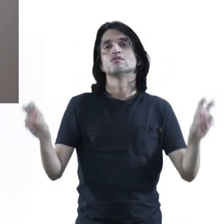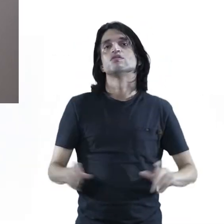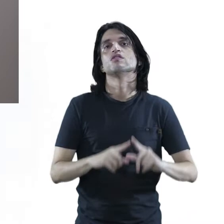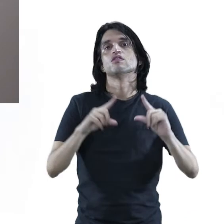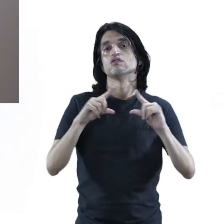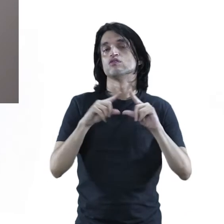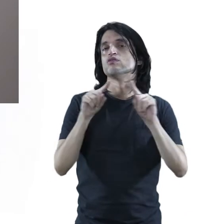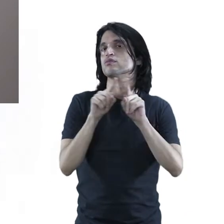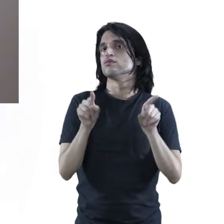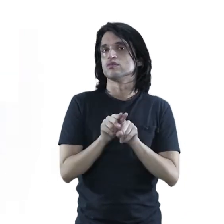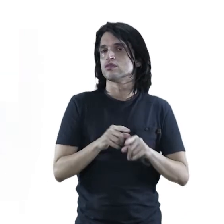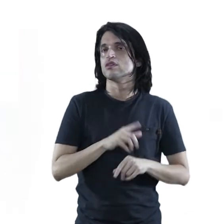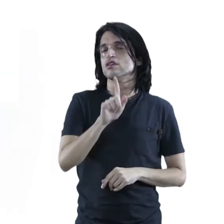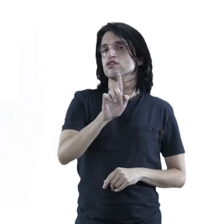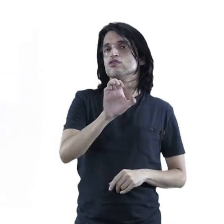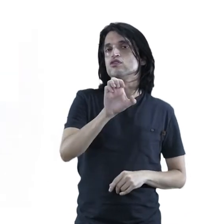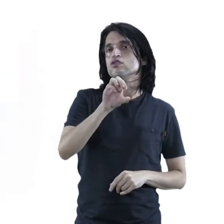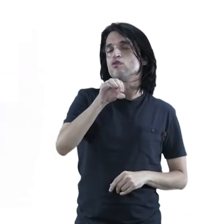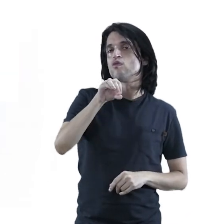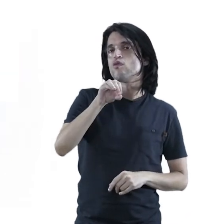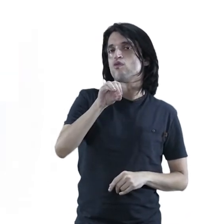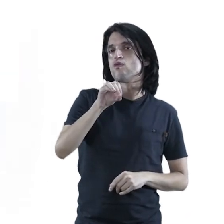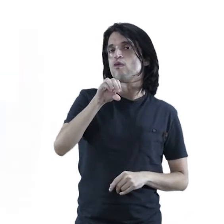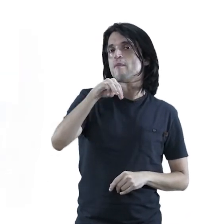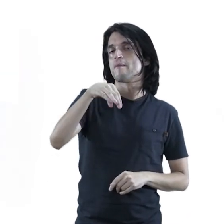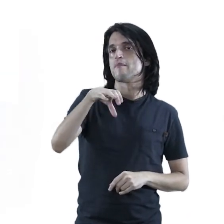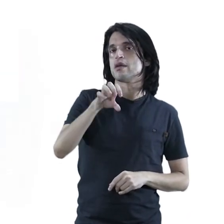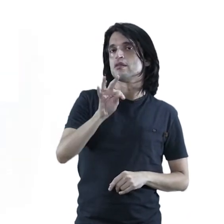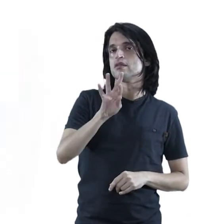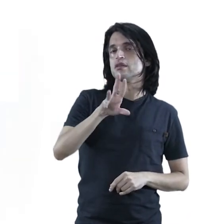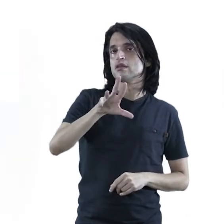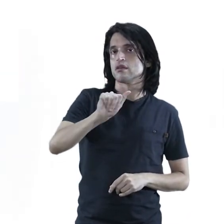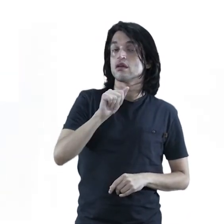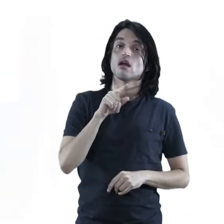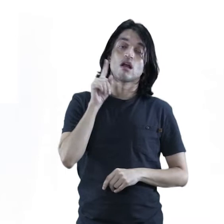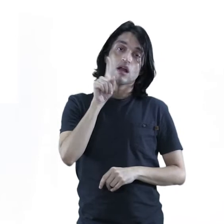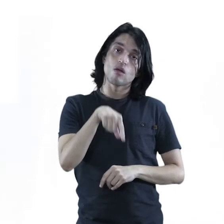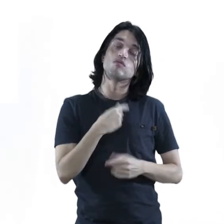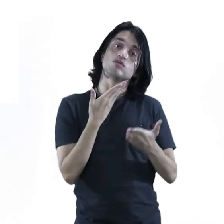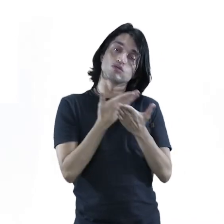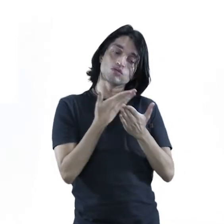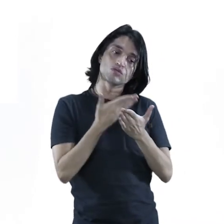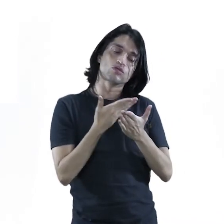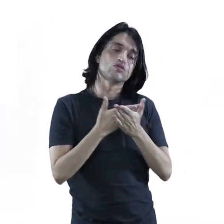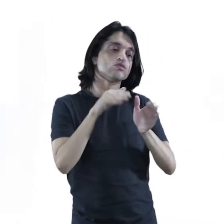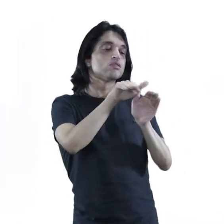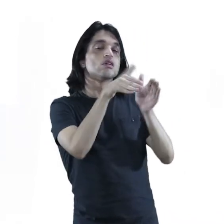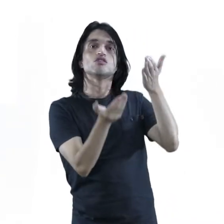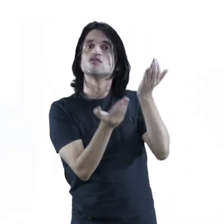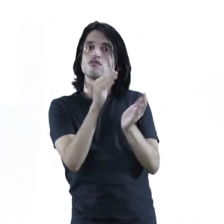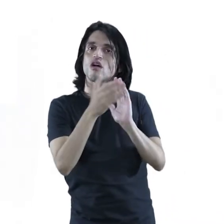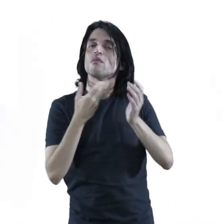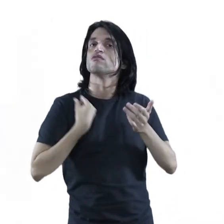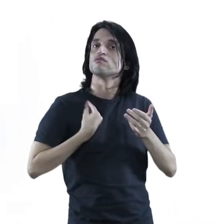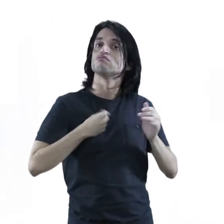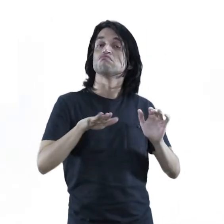mais informações. Vamos agora falar um pouco de geometria. Você sabe o que significa geometria?